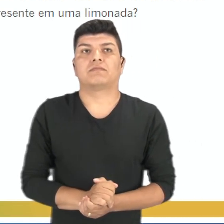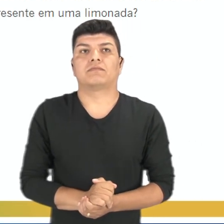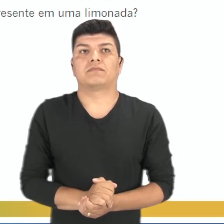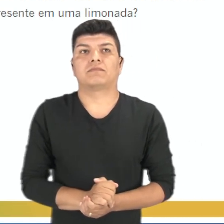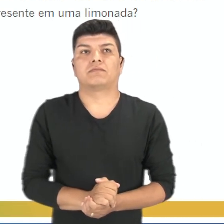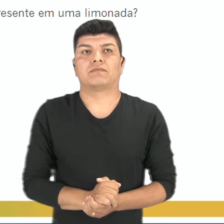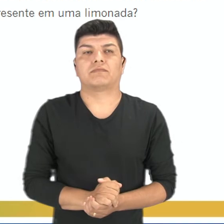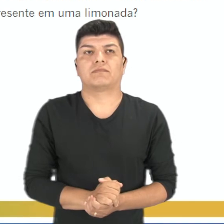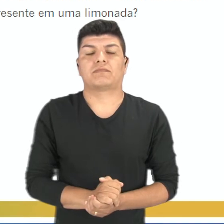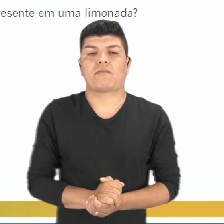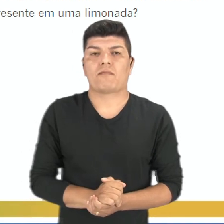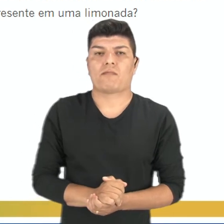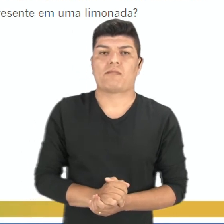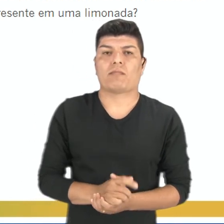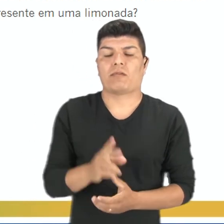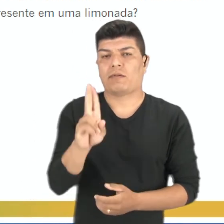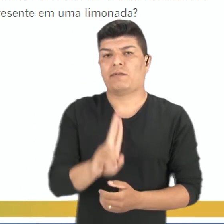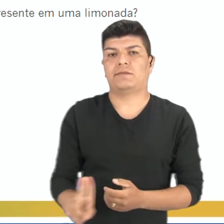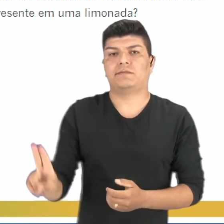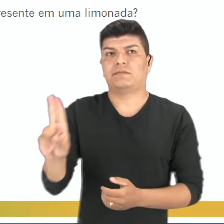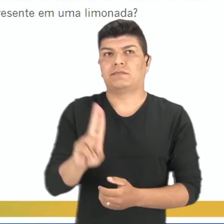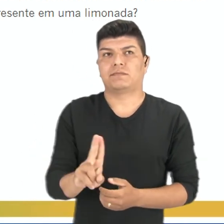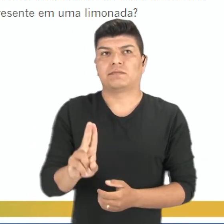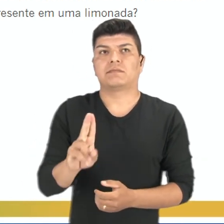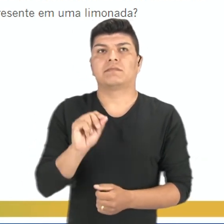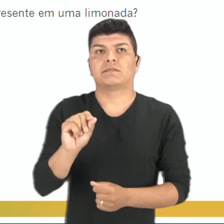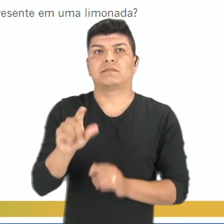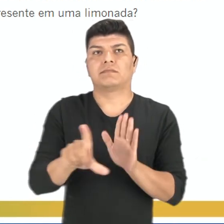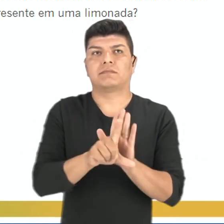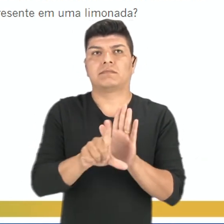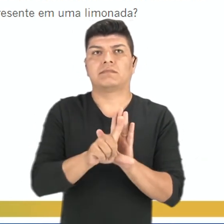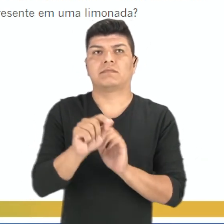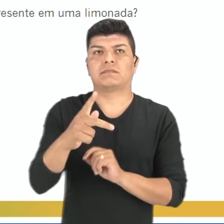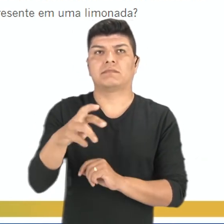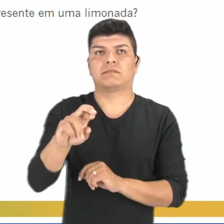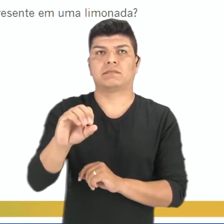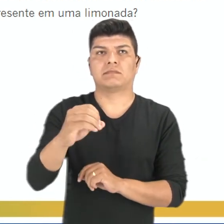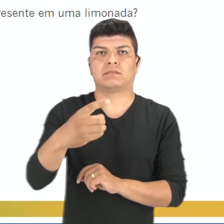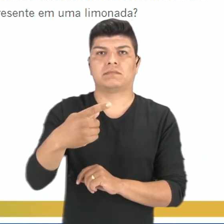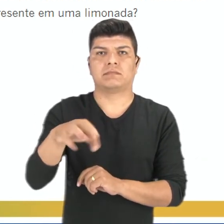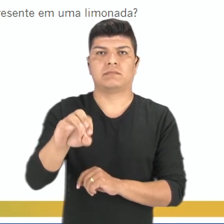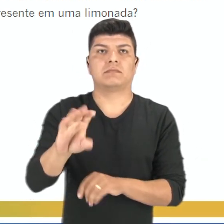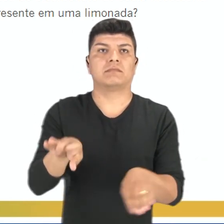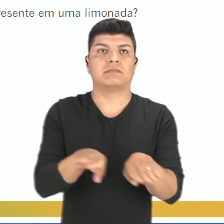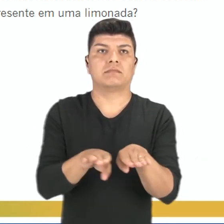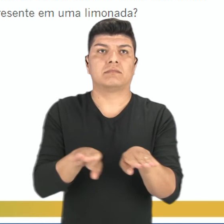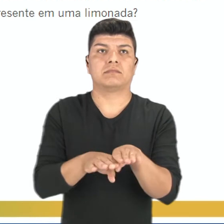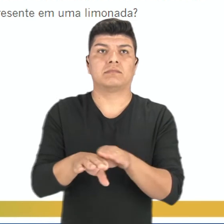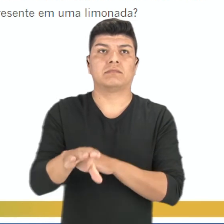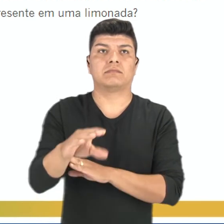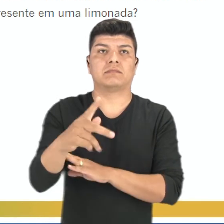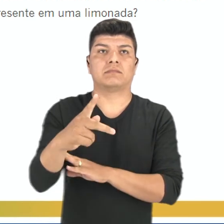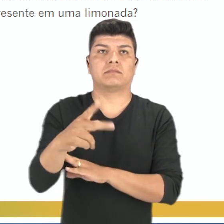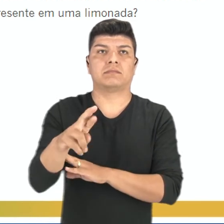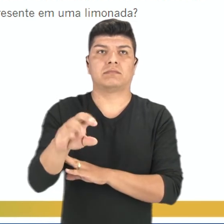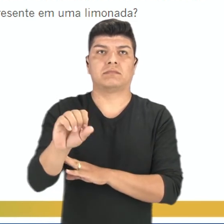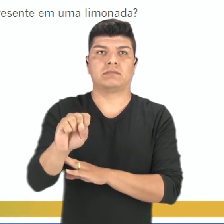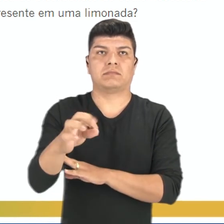Na solução, gente, a gente vai utilizar a lei das proporções constantes de Proust. Aí ela diz o